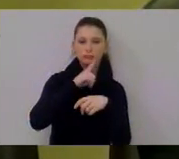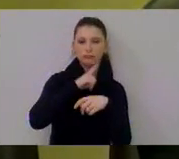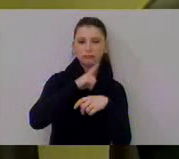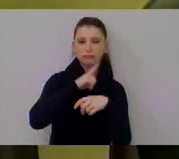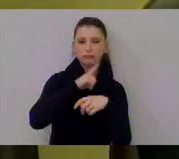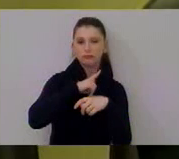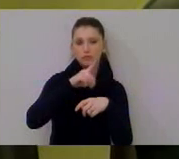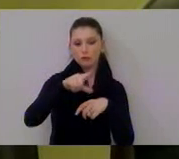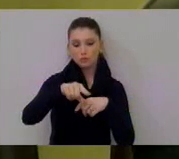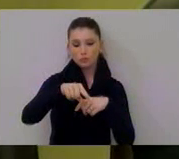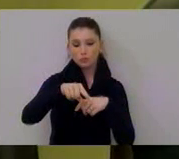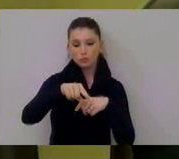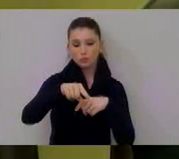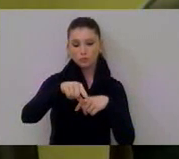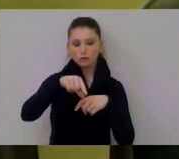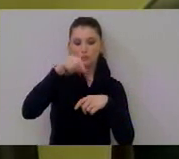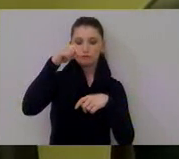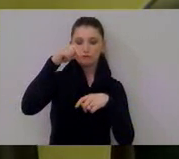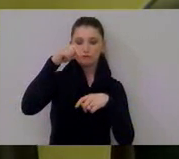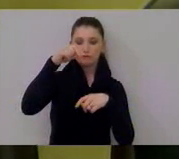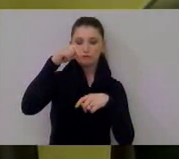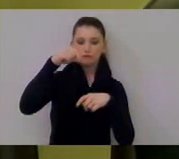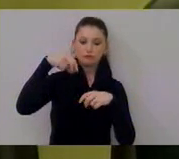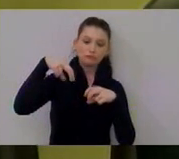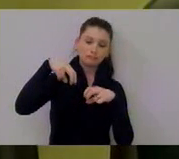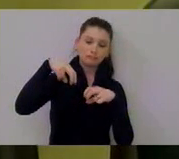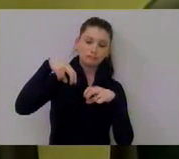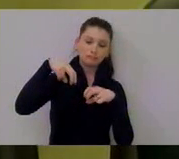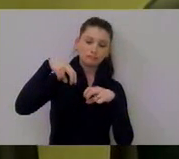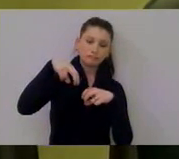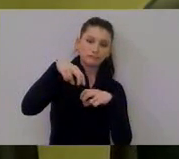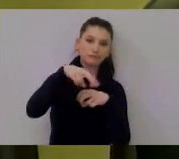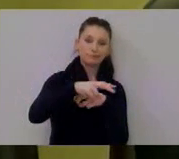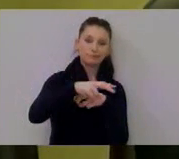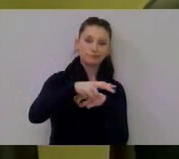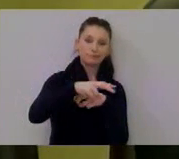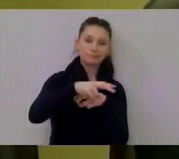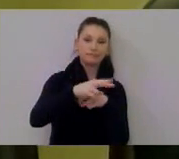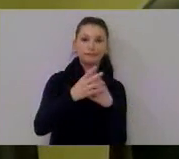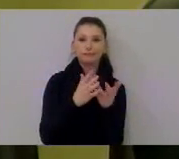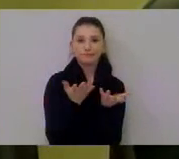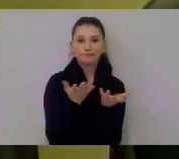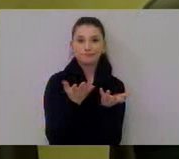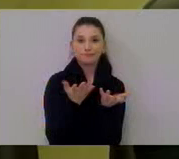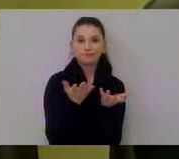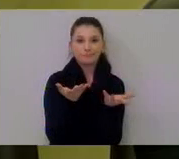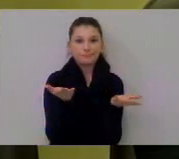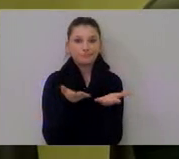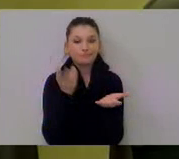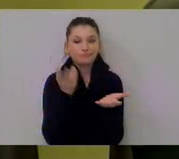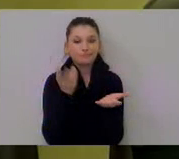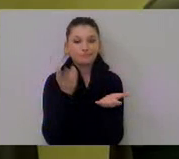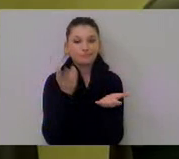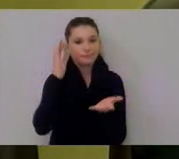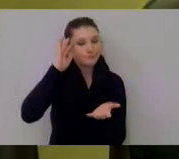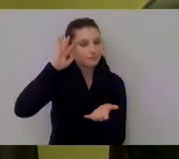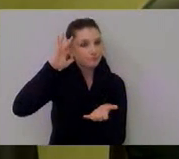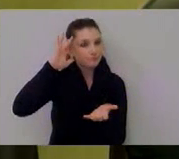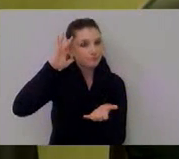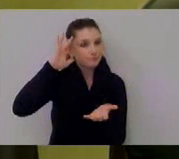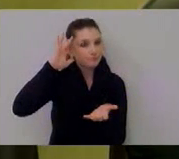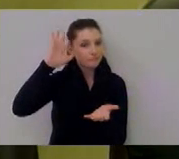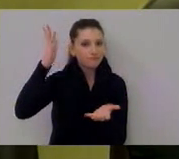naquele esgoto ali. Então imagina as